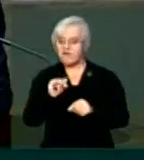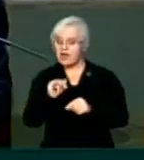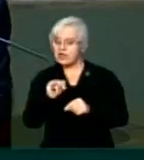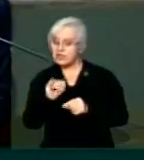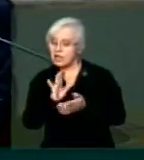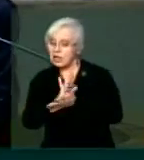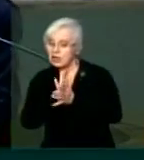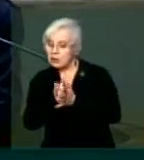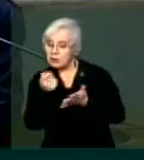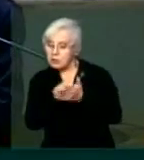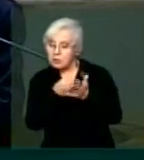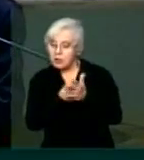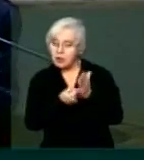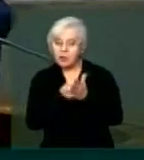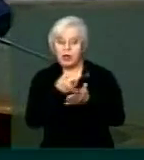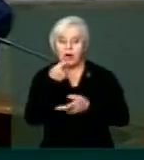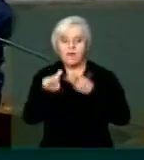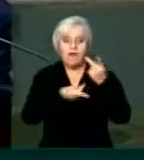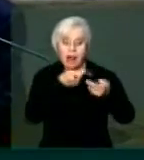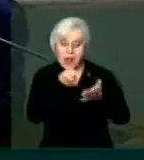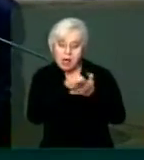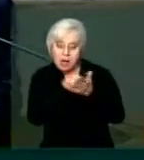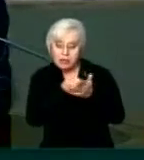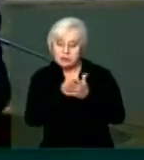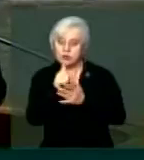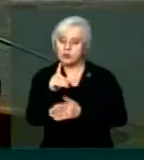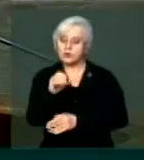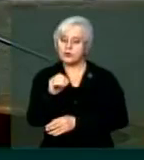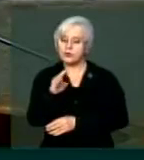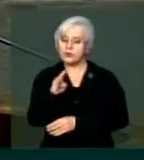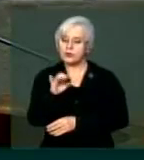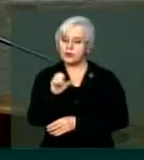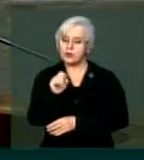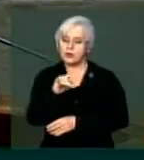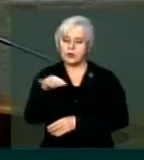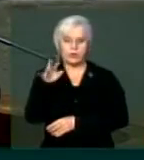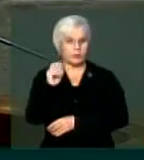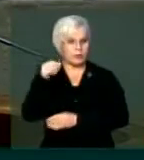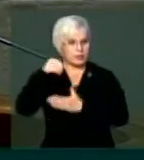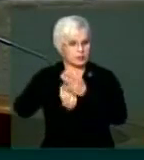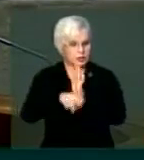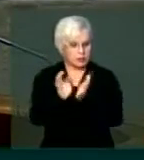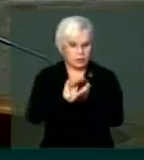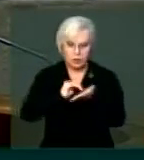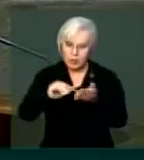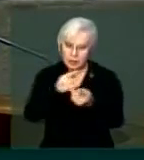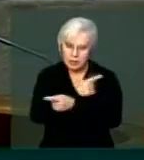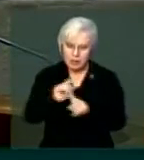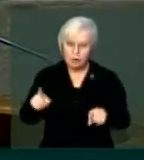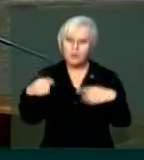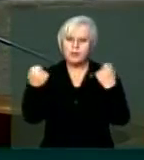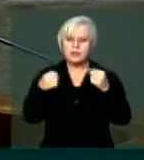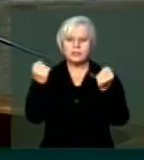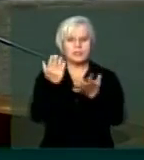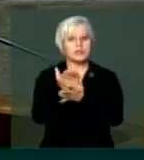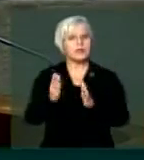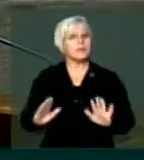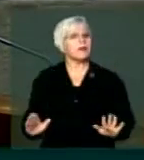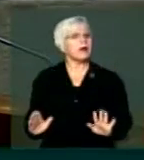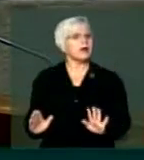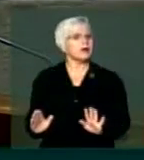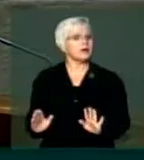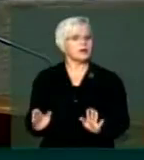lobistas nos nossos gabinetes para pressionar por votações. E essa vergonha precisa